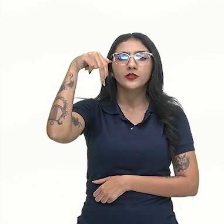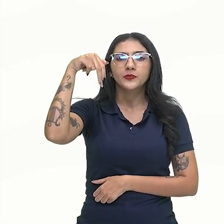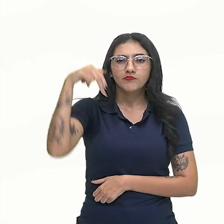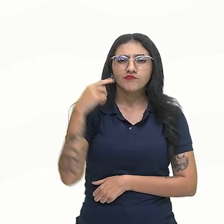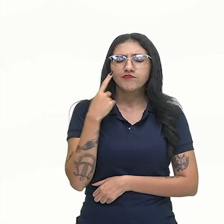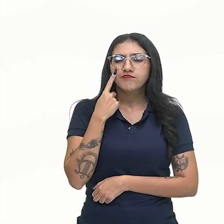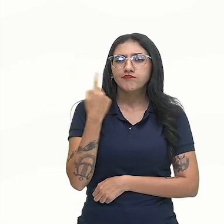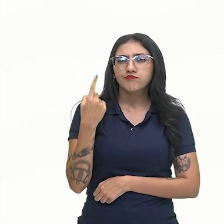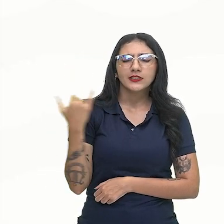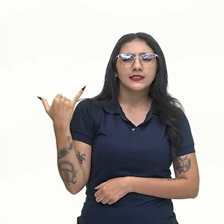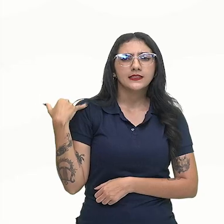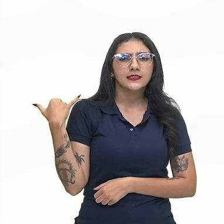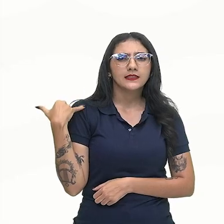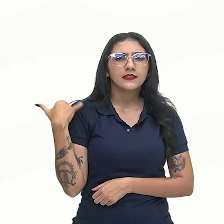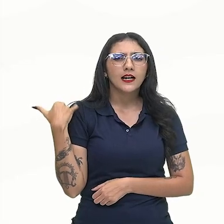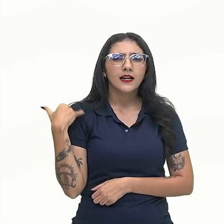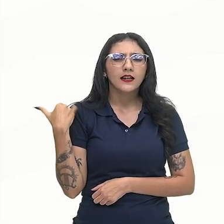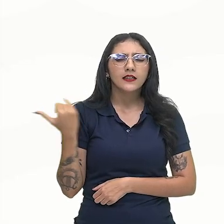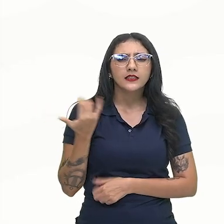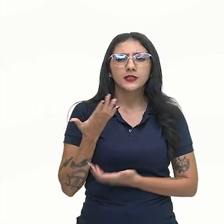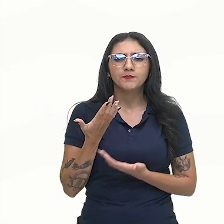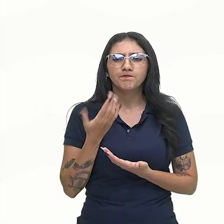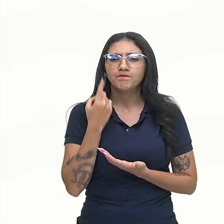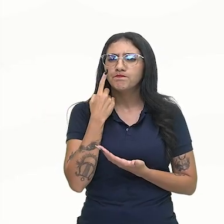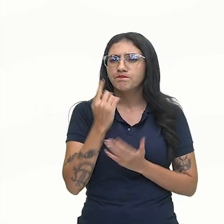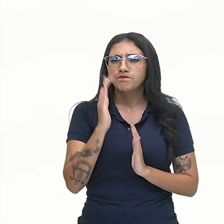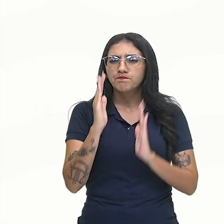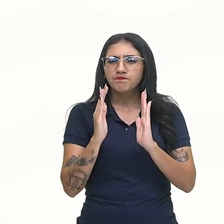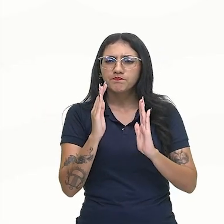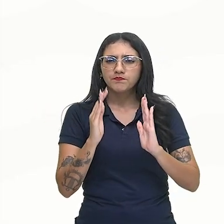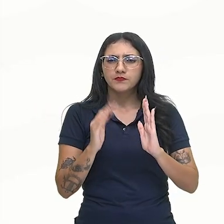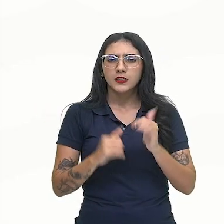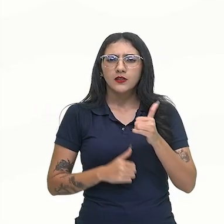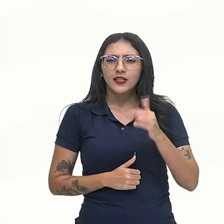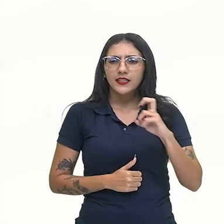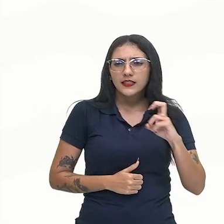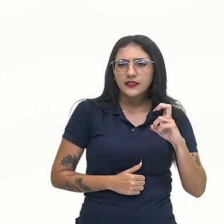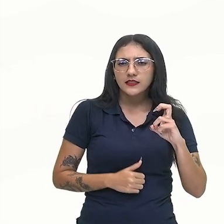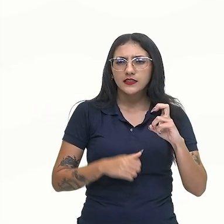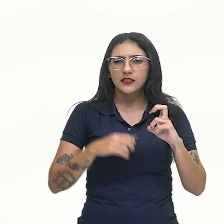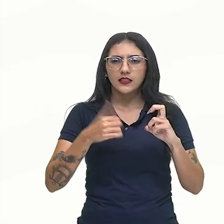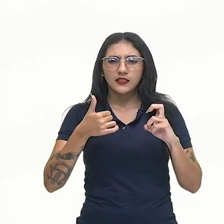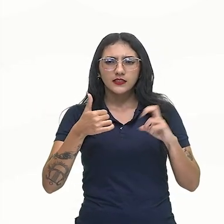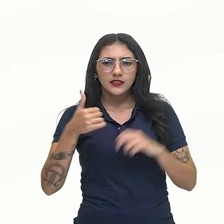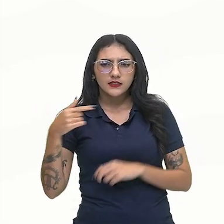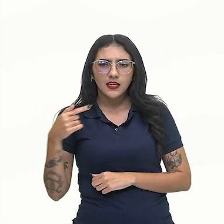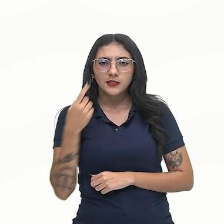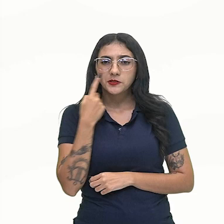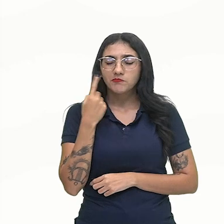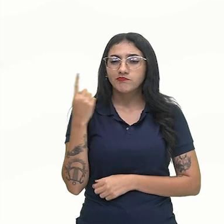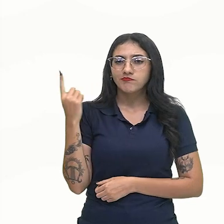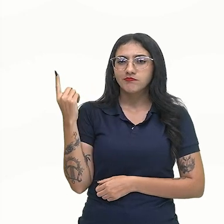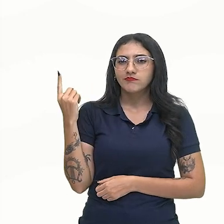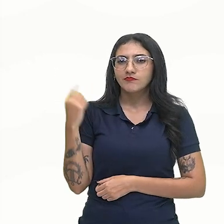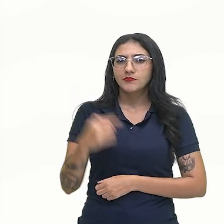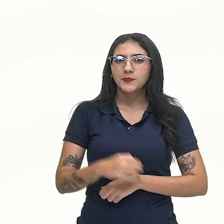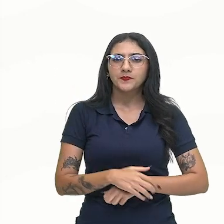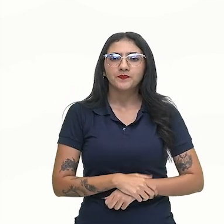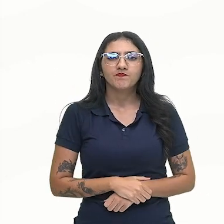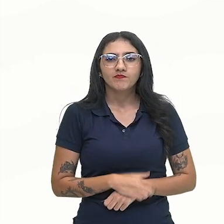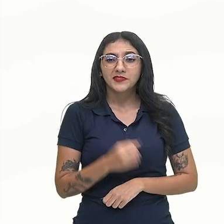faixa etária de 15 a 17 anos? Gente, olha o nosso índice,